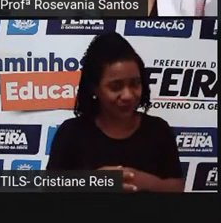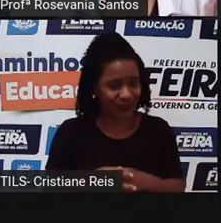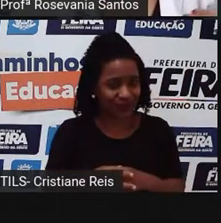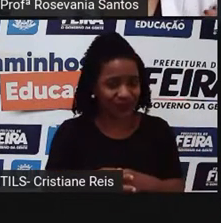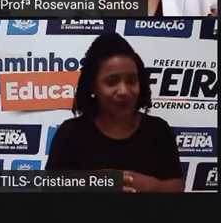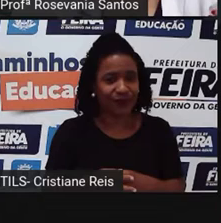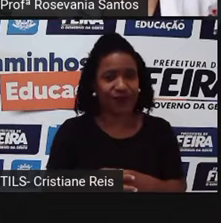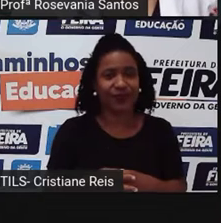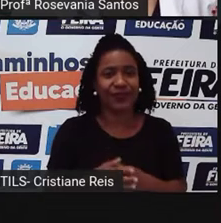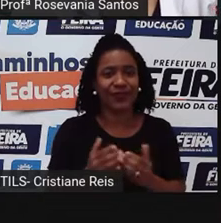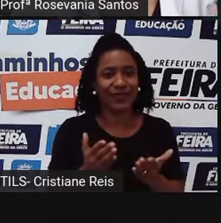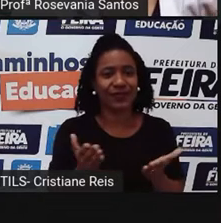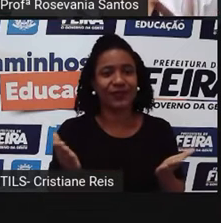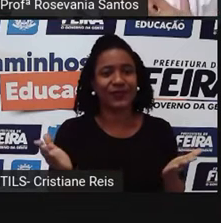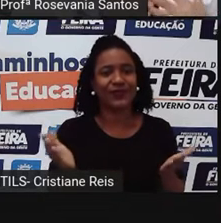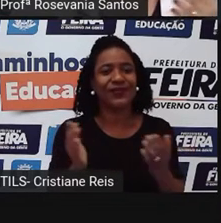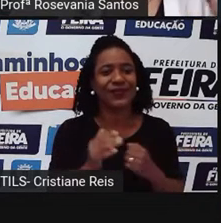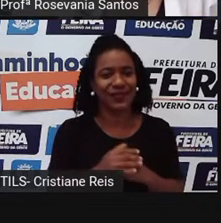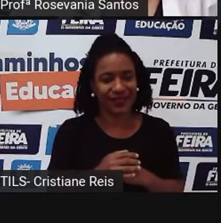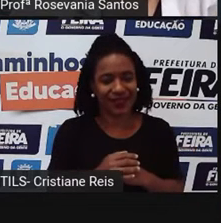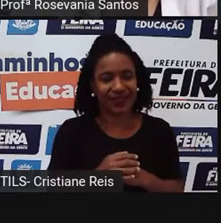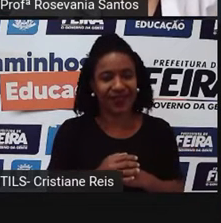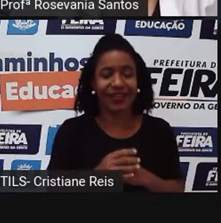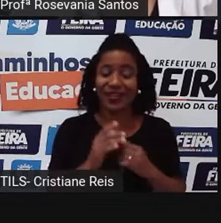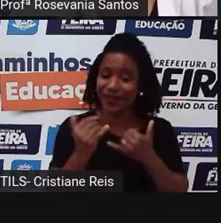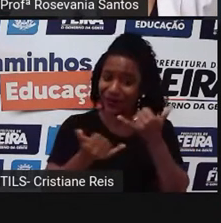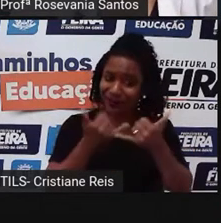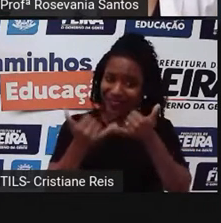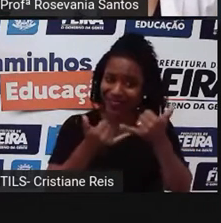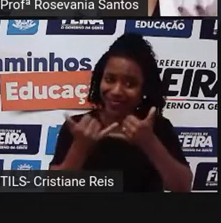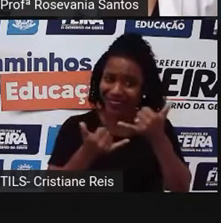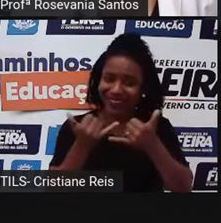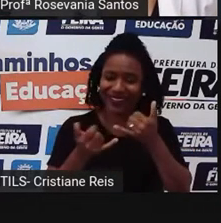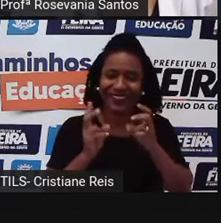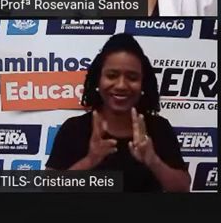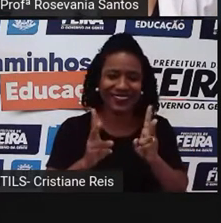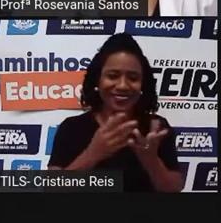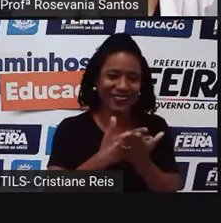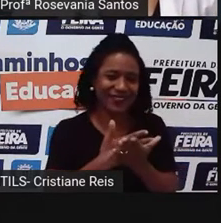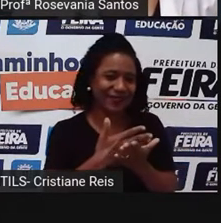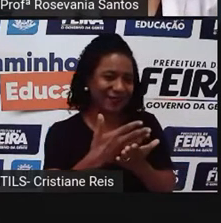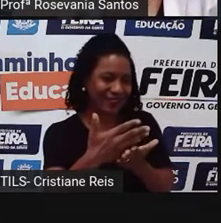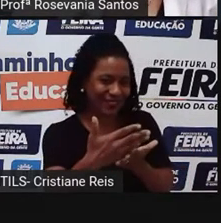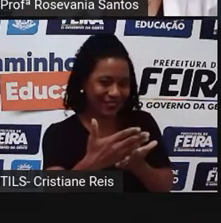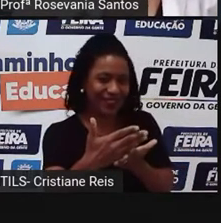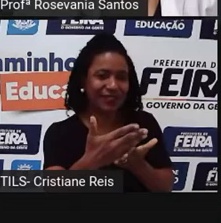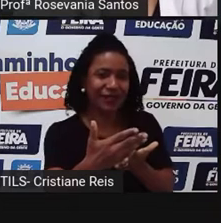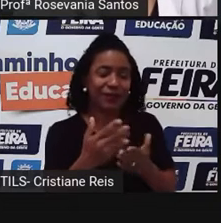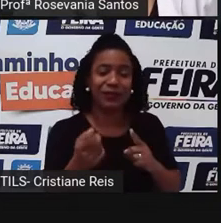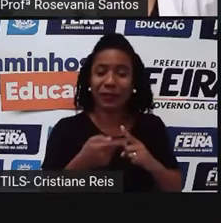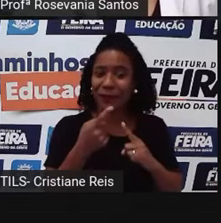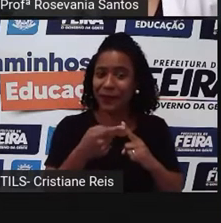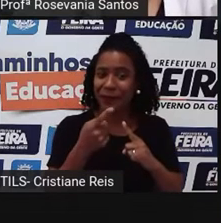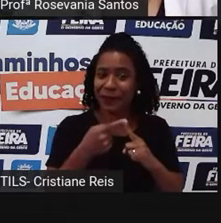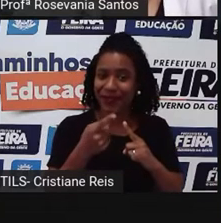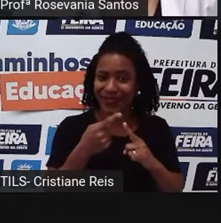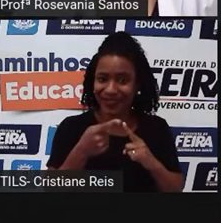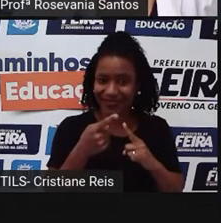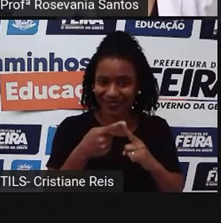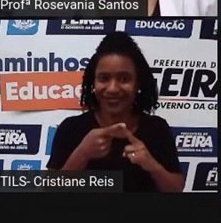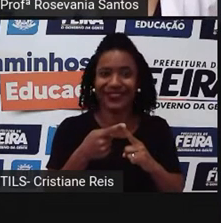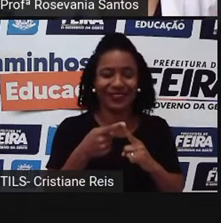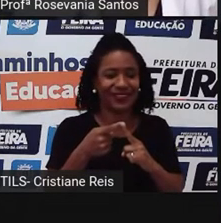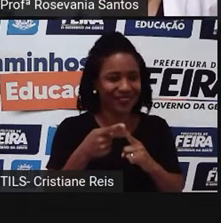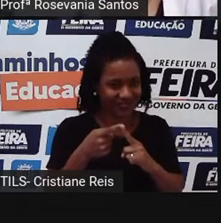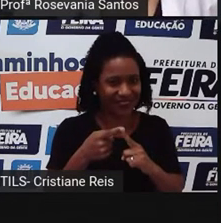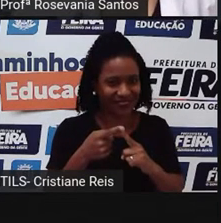realidade, vocês, é uma brincadeirinha que eu sempre faço, né, no início das minhas aulas, mas como hoje é a nossa primeira aula, né, então vamos direto.